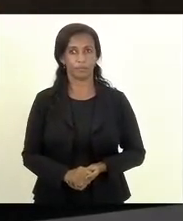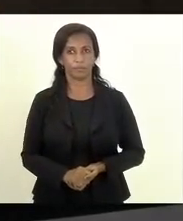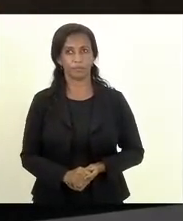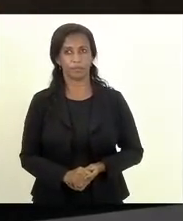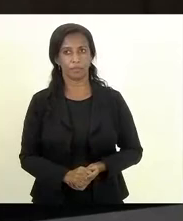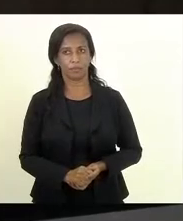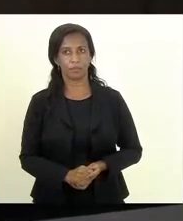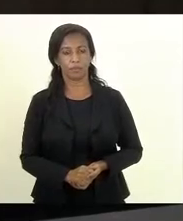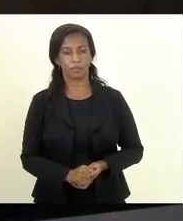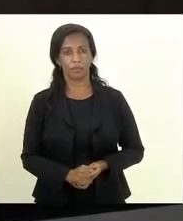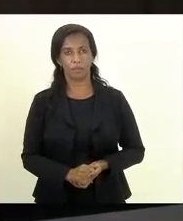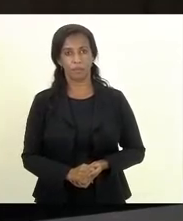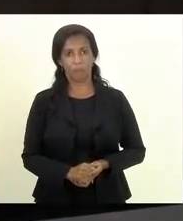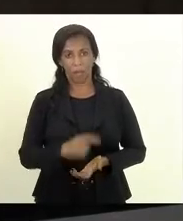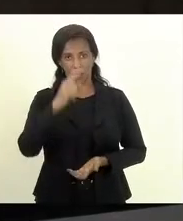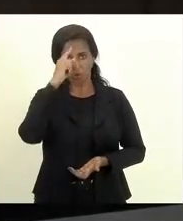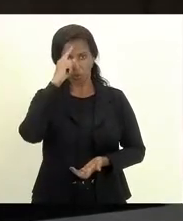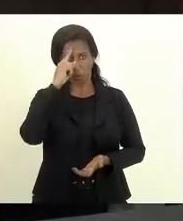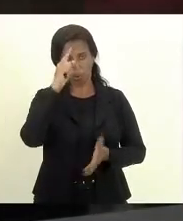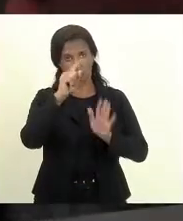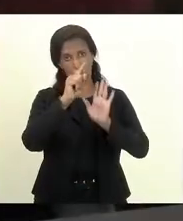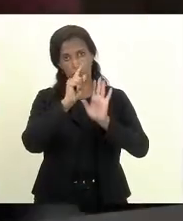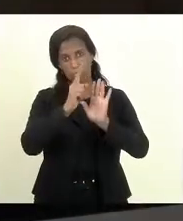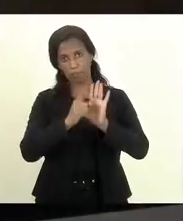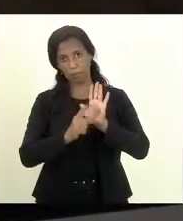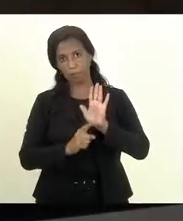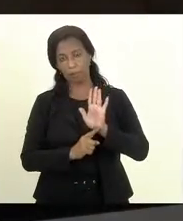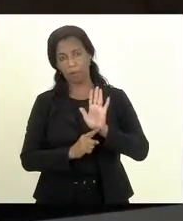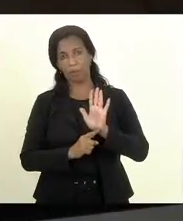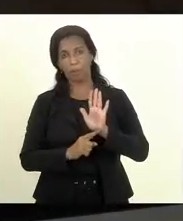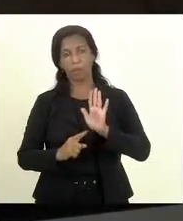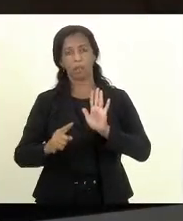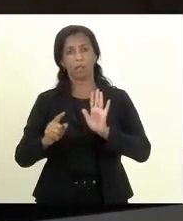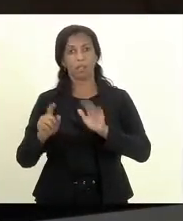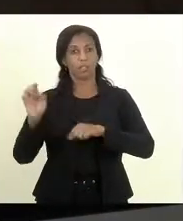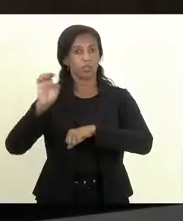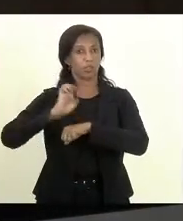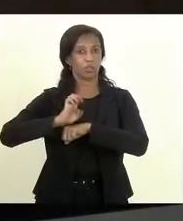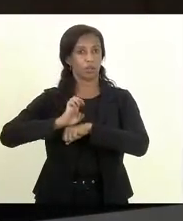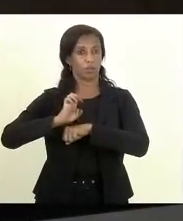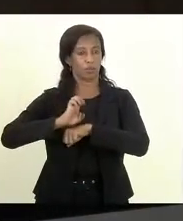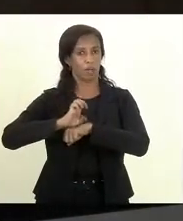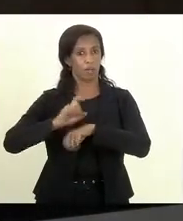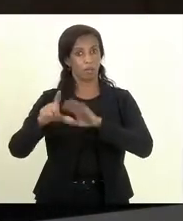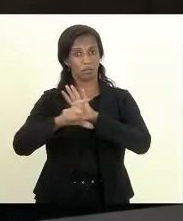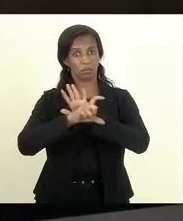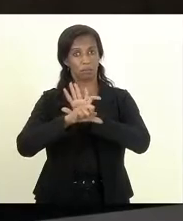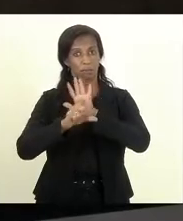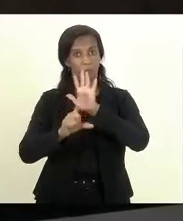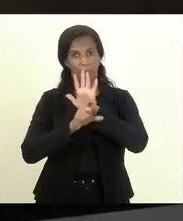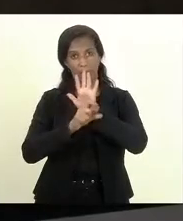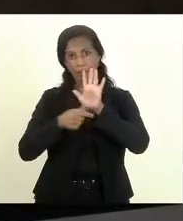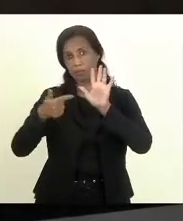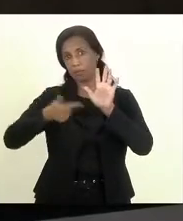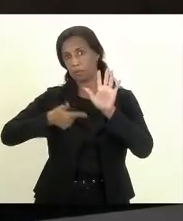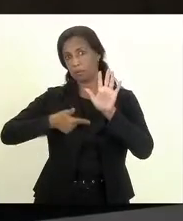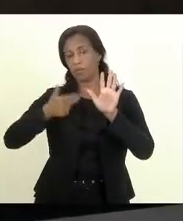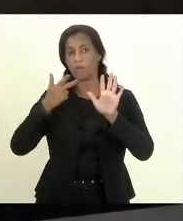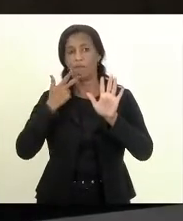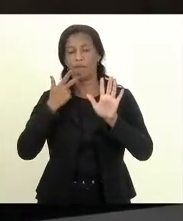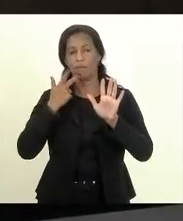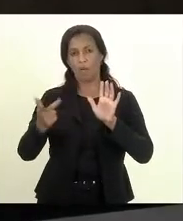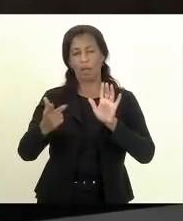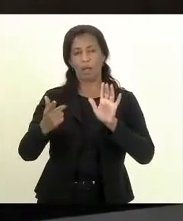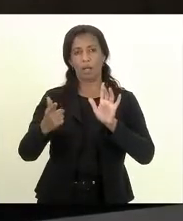as normas estaduais... O artigo 2º, na verdade, parágrafo 2º, fala sobre a possibilidade de um conflito